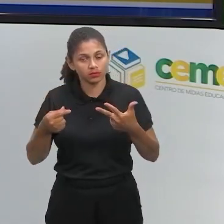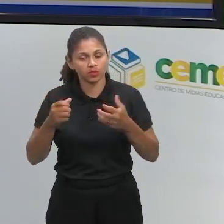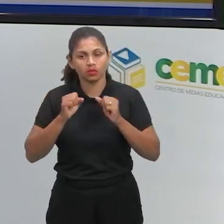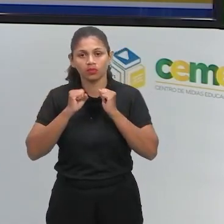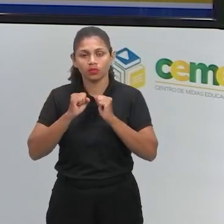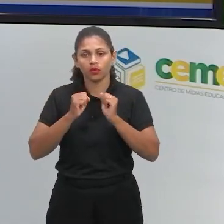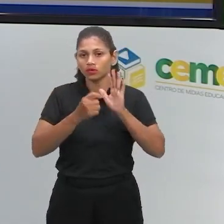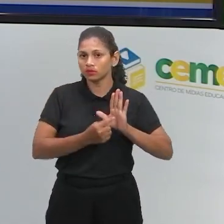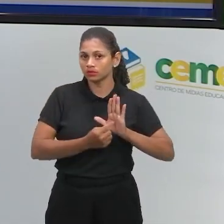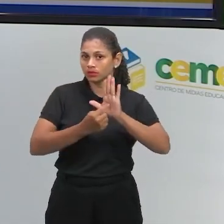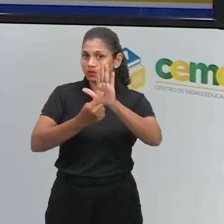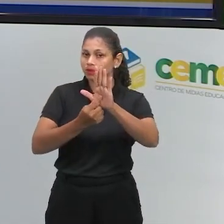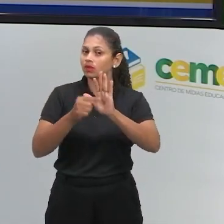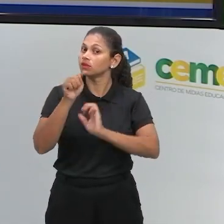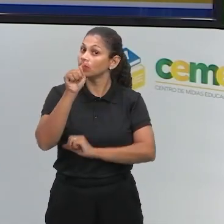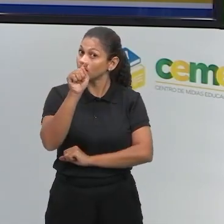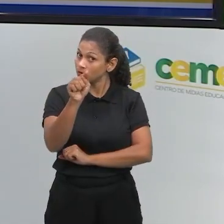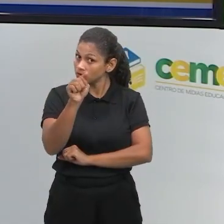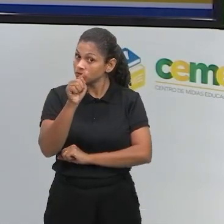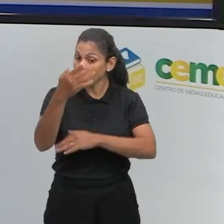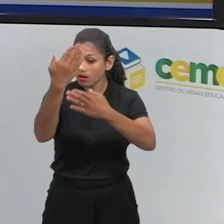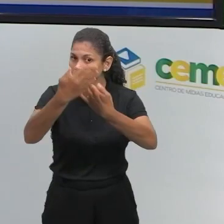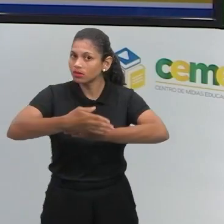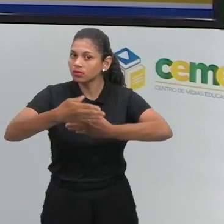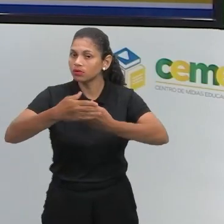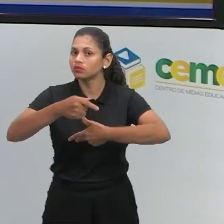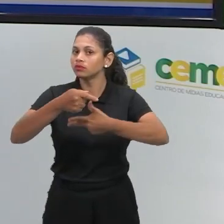ser representado na sua prova. Vamos conhecer agora.